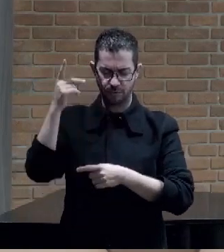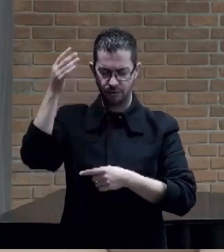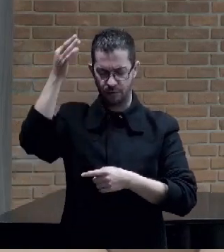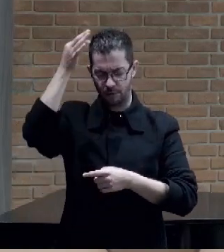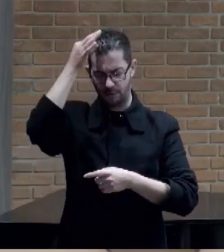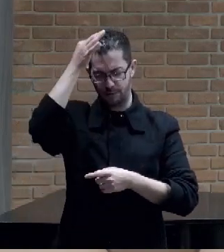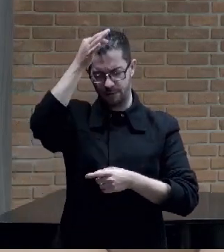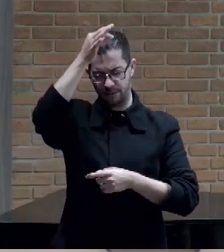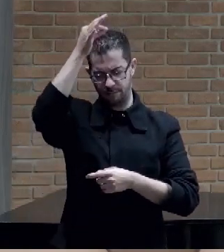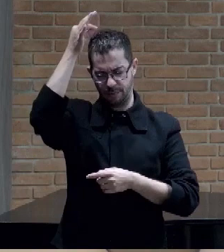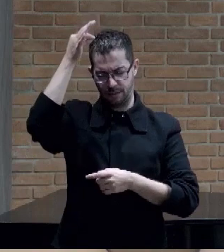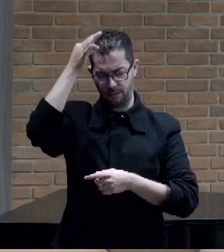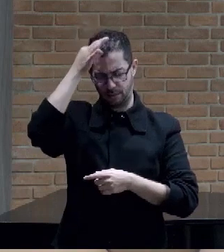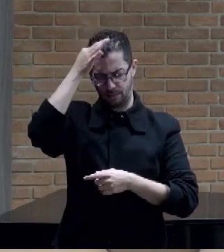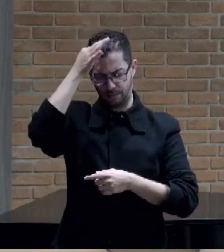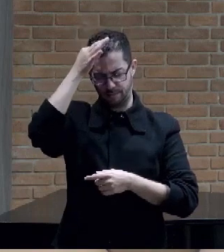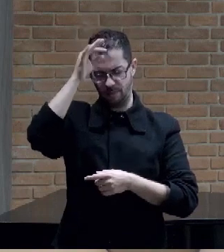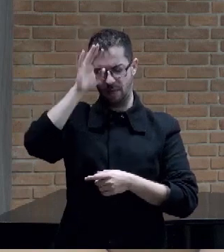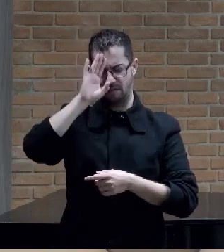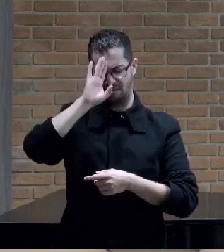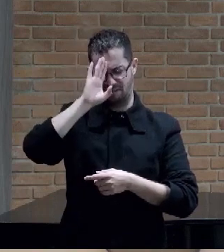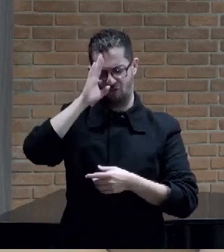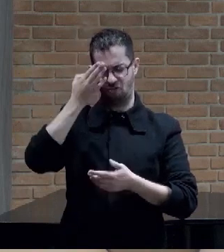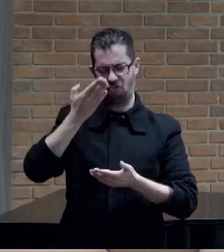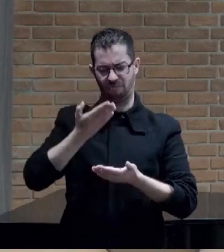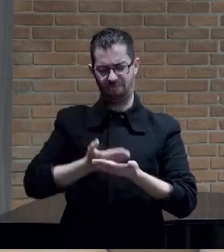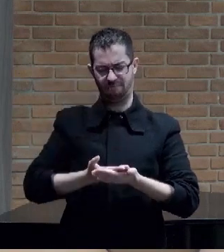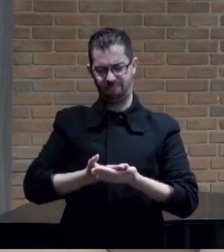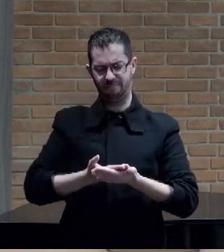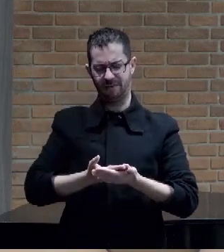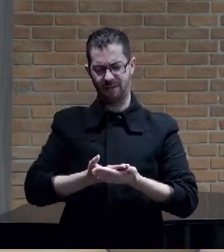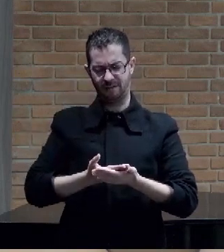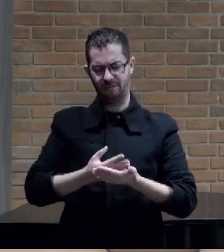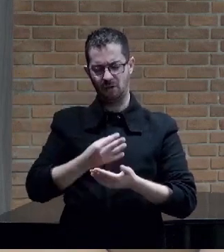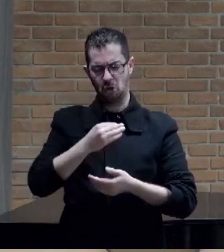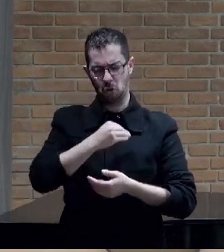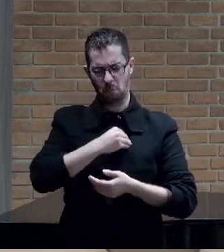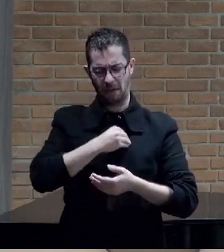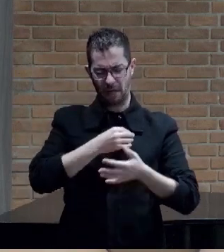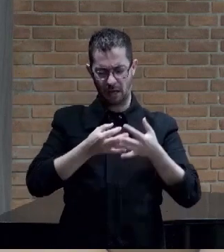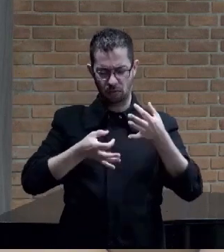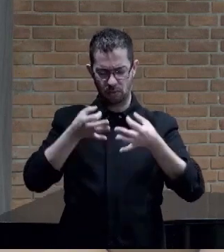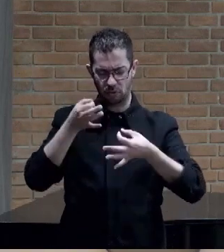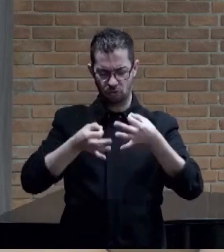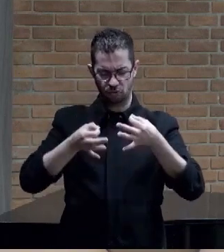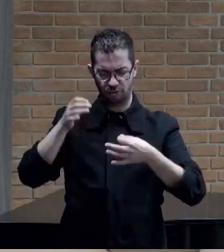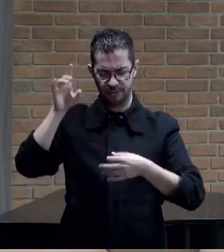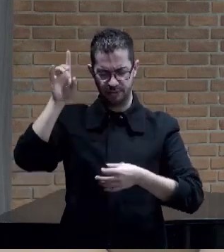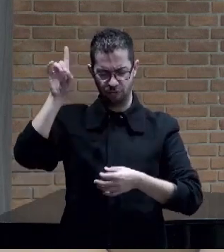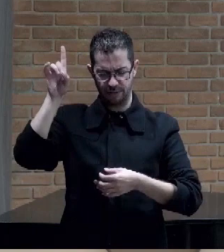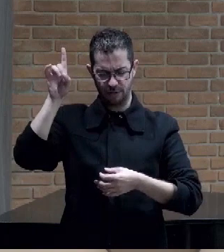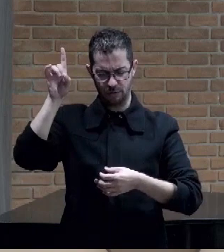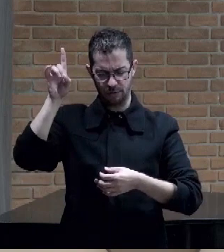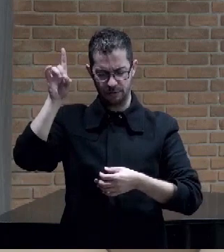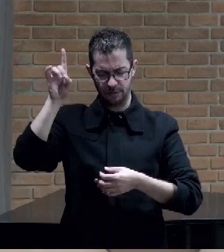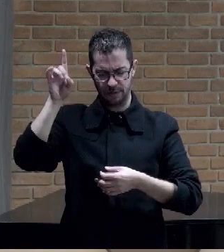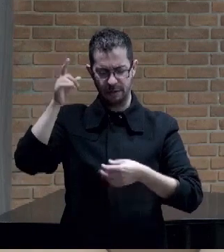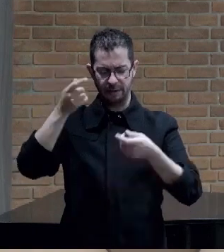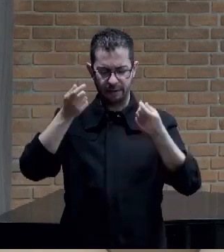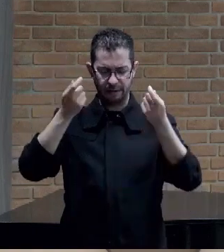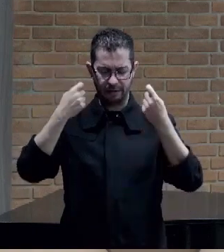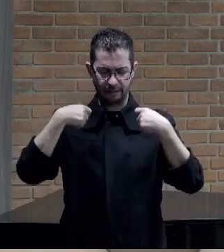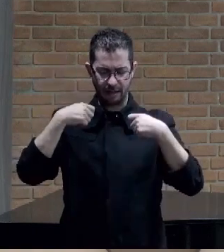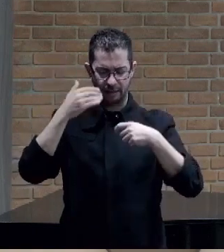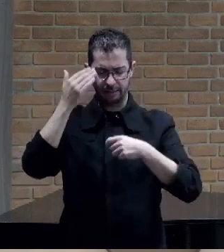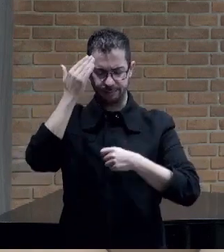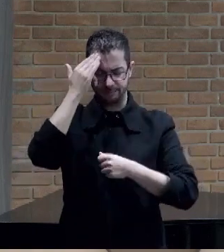nos convencer disso. Convence-nos, Pai, do pecado, da justiça e do juízo. E traz